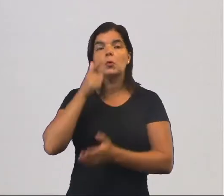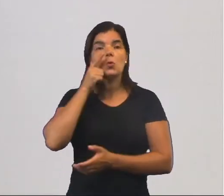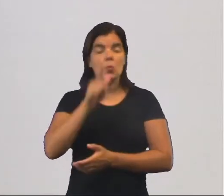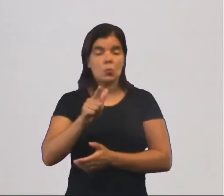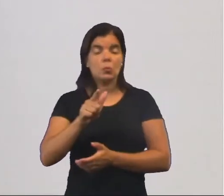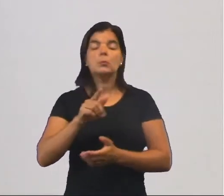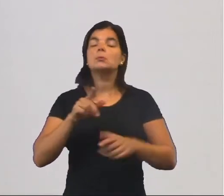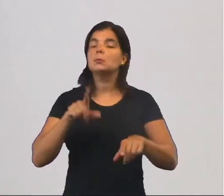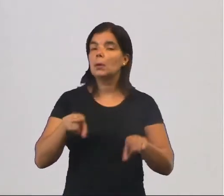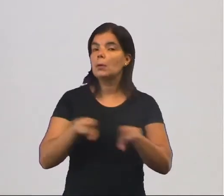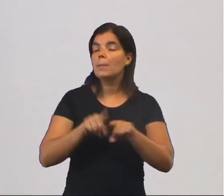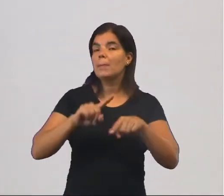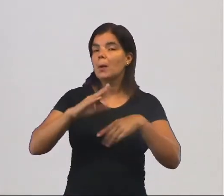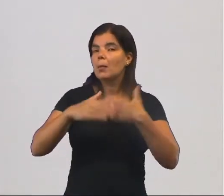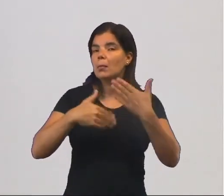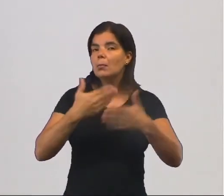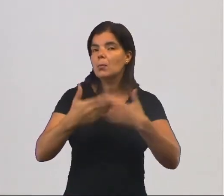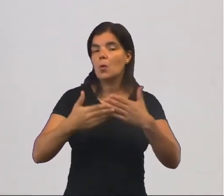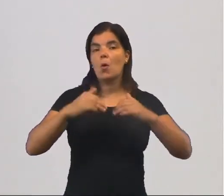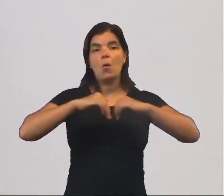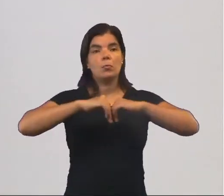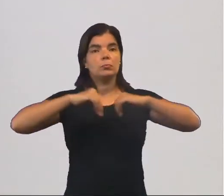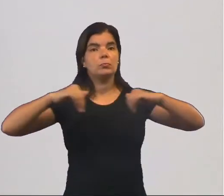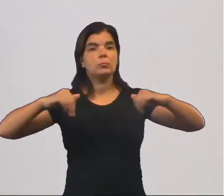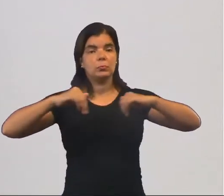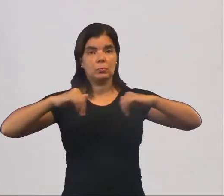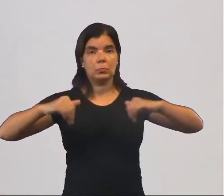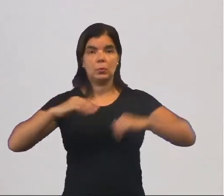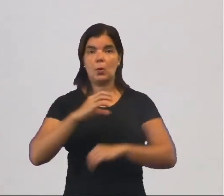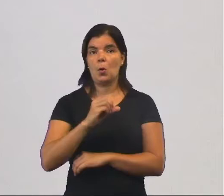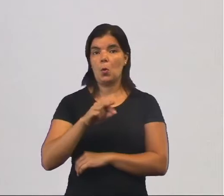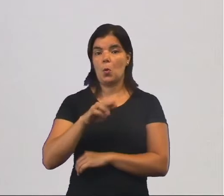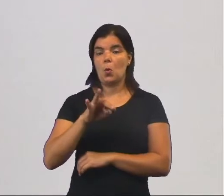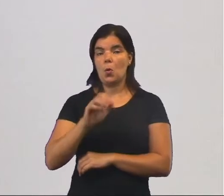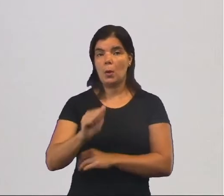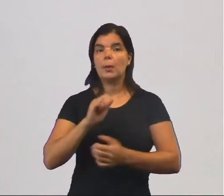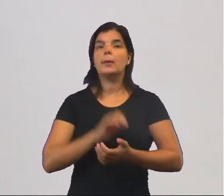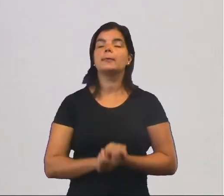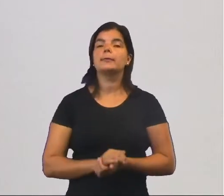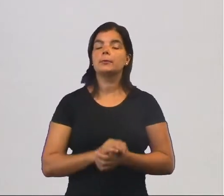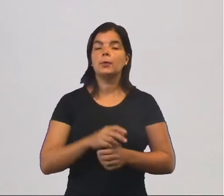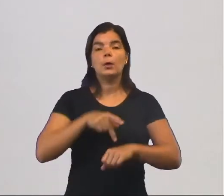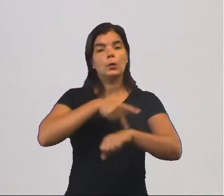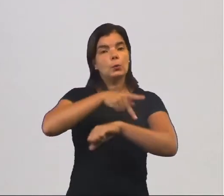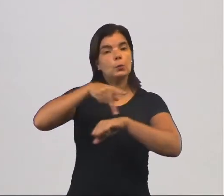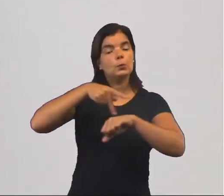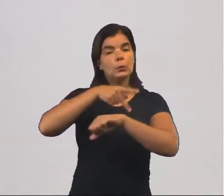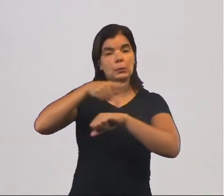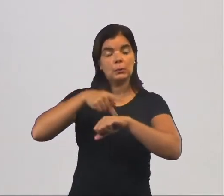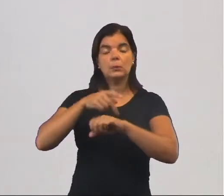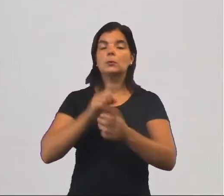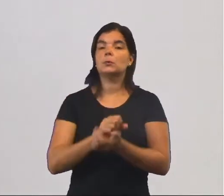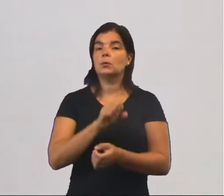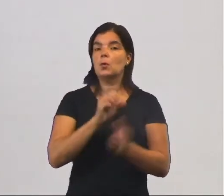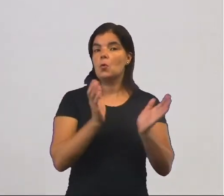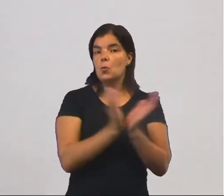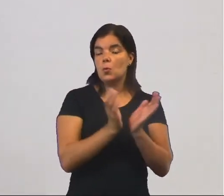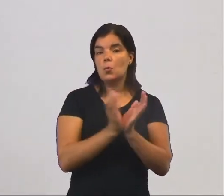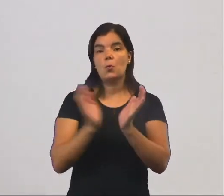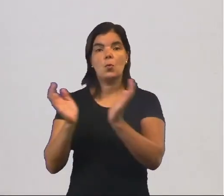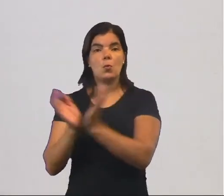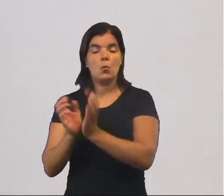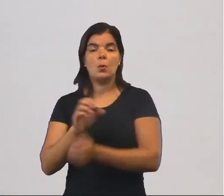conseguem sim tirar os invasores, só que a partir daí há a divisão da Coreia, da Península Coreana, entre os países socialistas